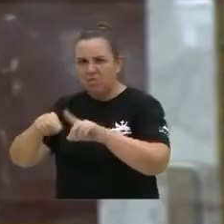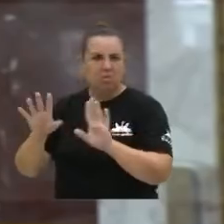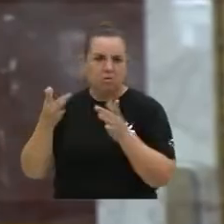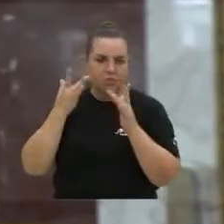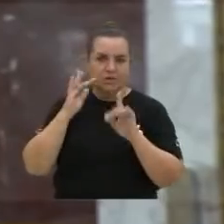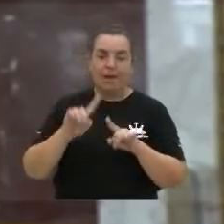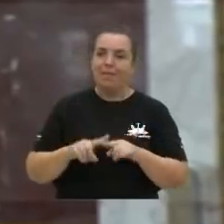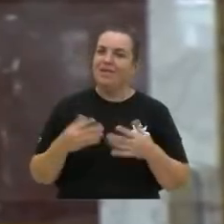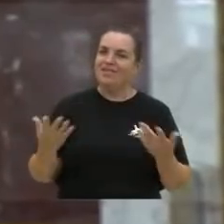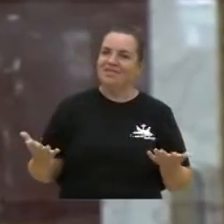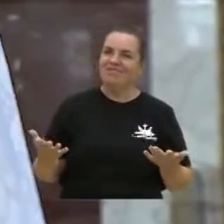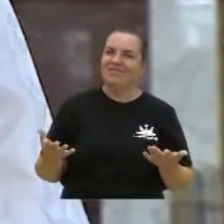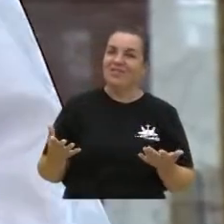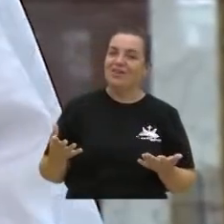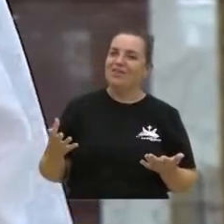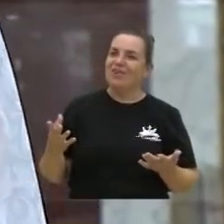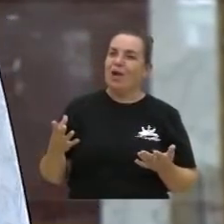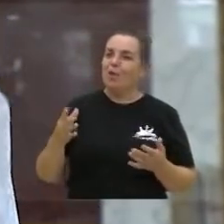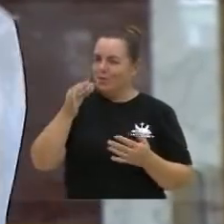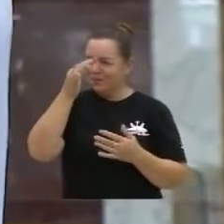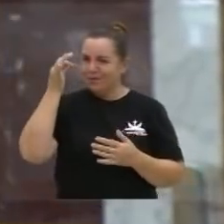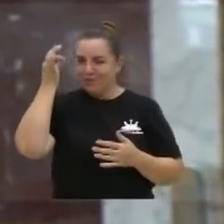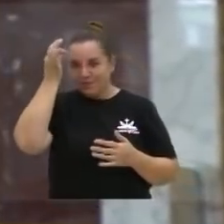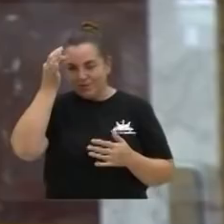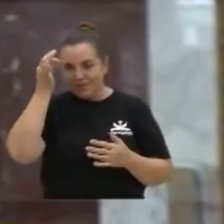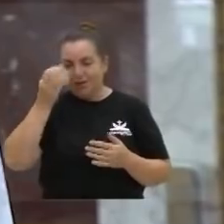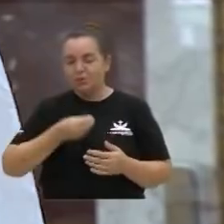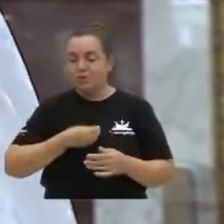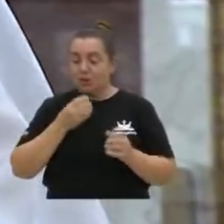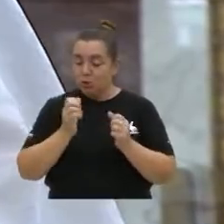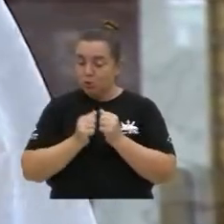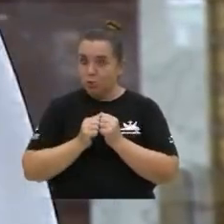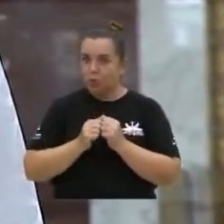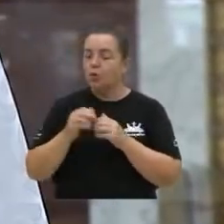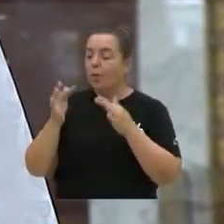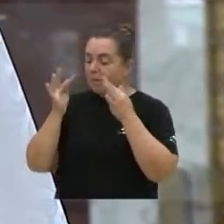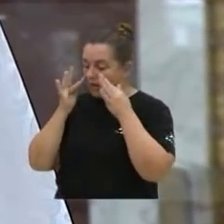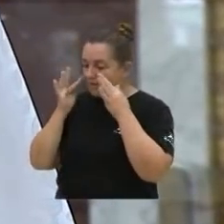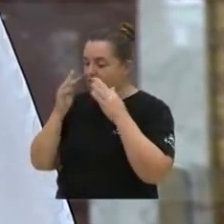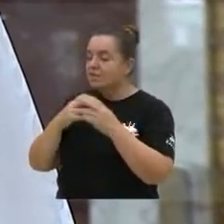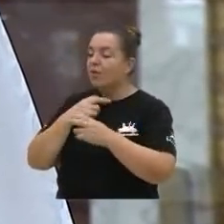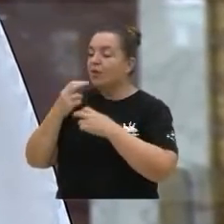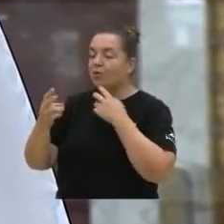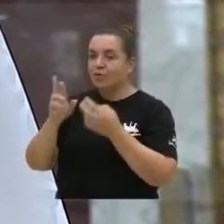quando se é pleno do Espírito, se escuta a voz do Senhor,